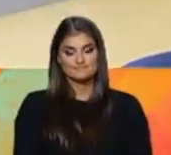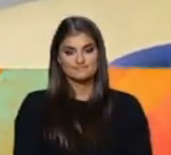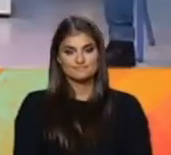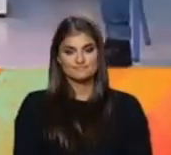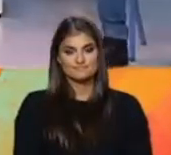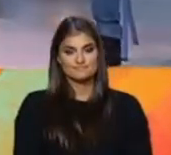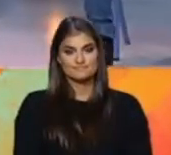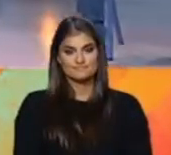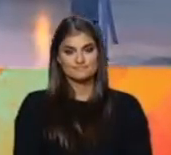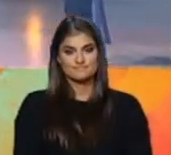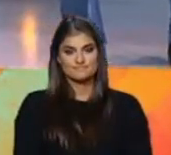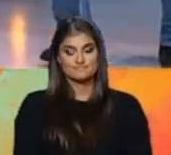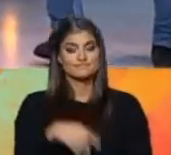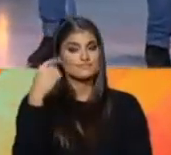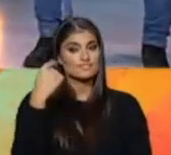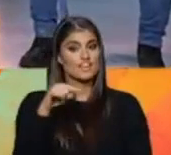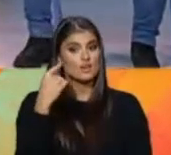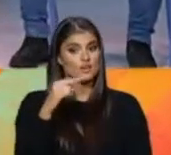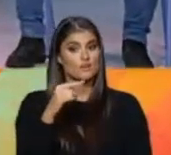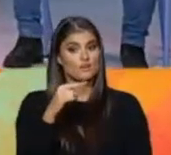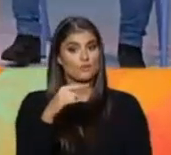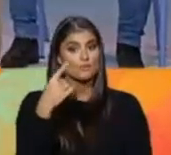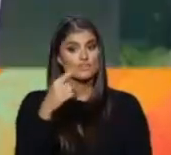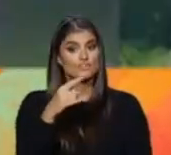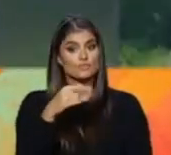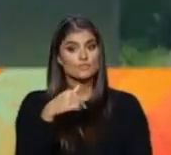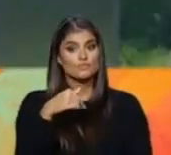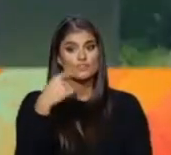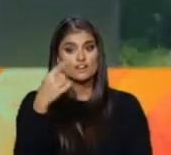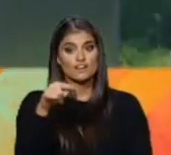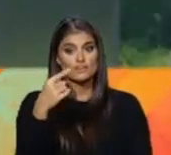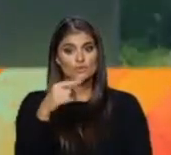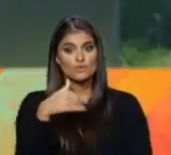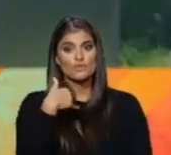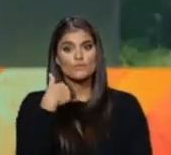Há o bonito e o feio, há o